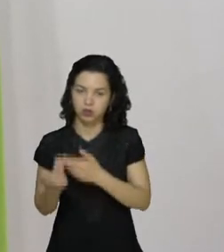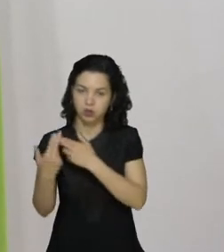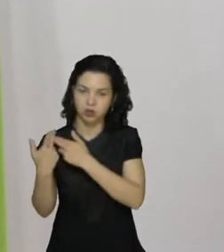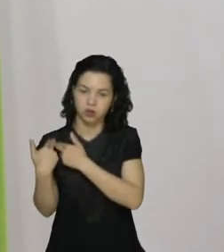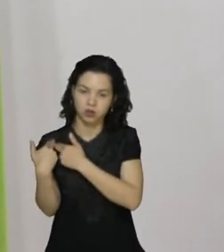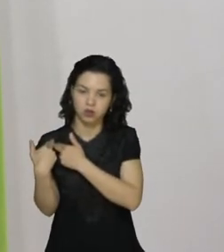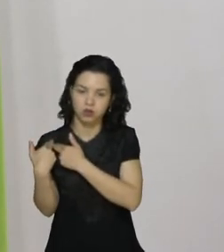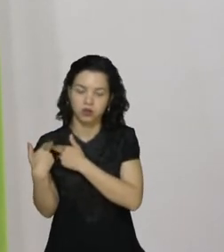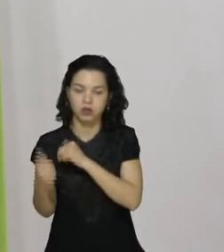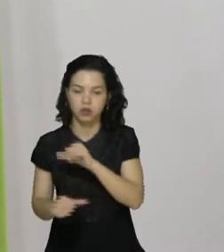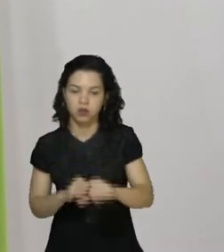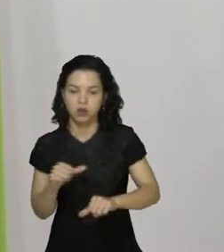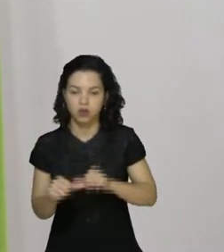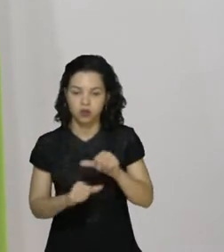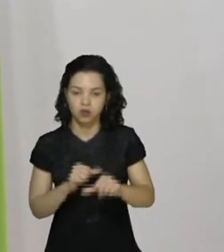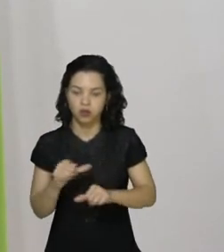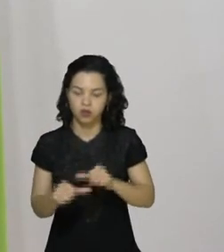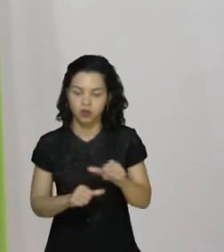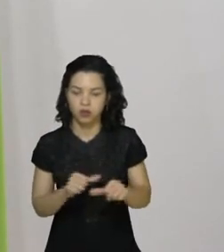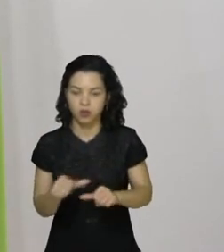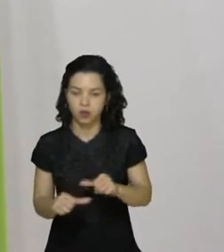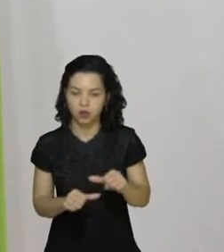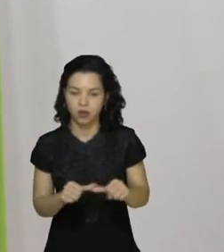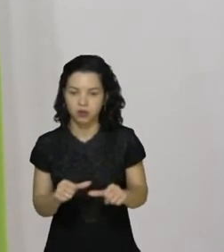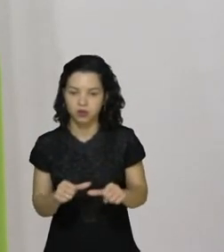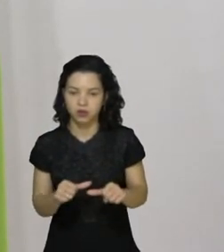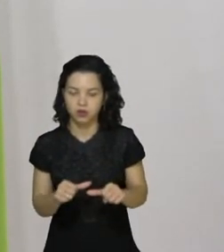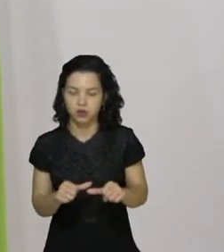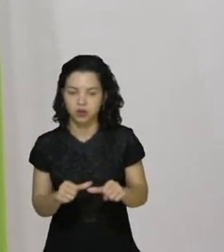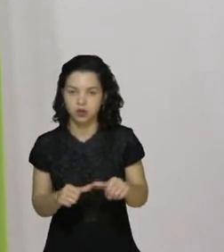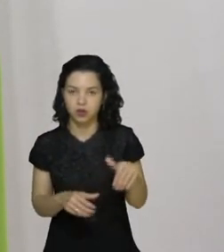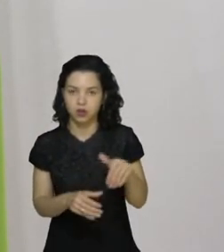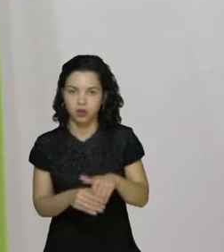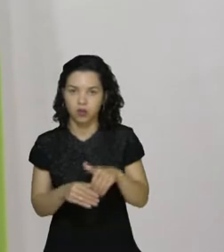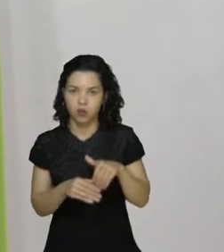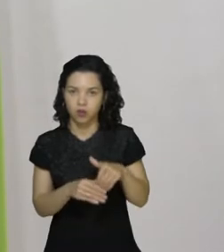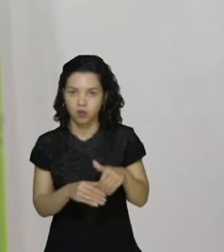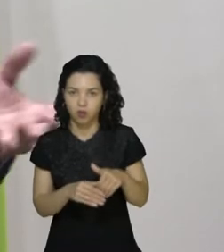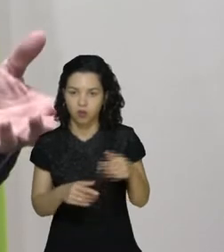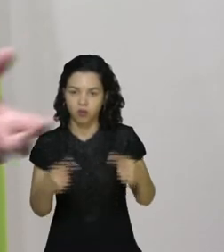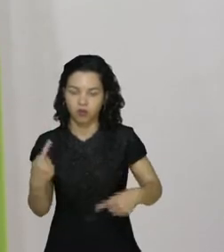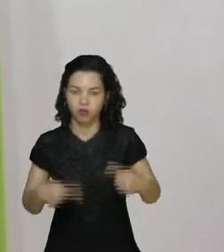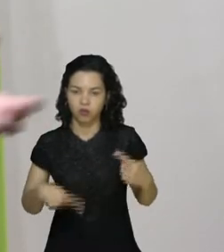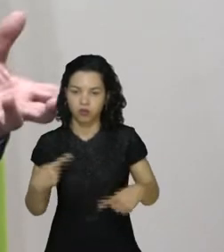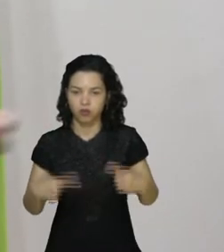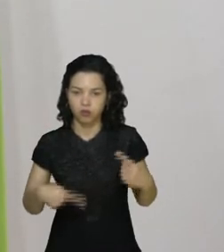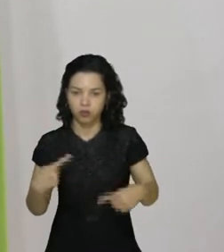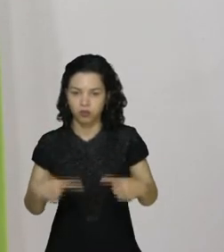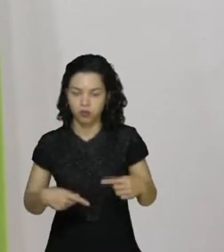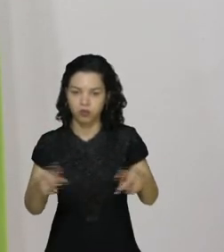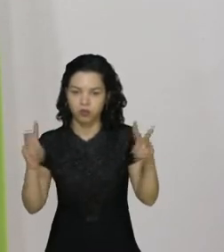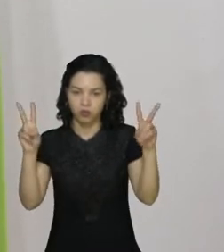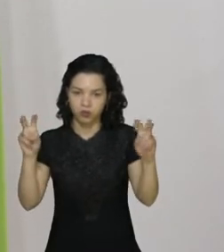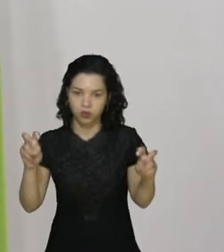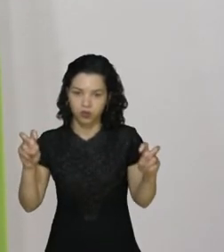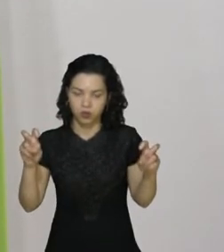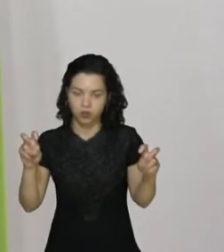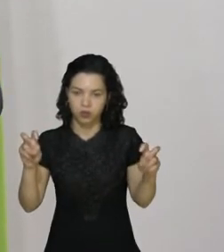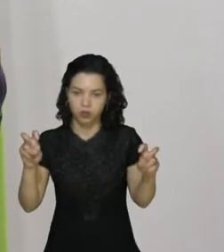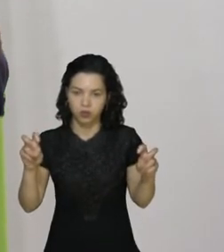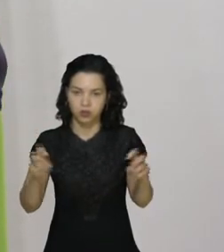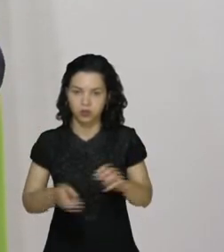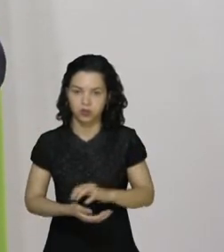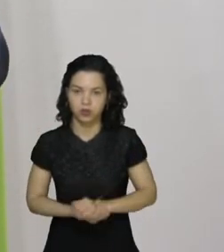transformar aqui num fórum de debates a respeito dessas situações. Não estou